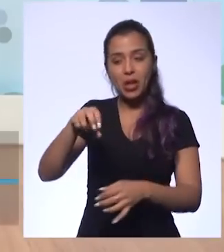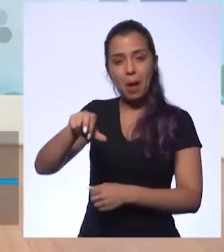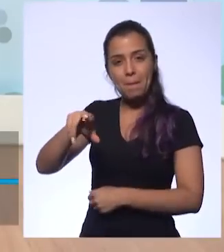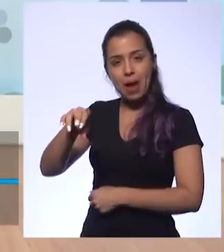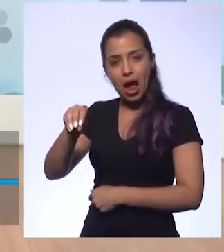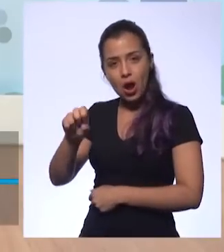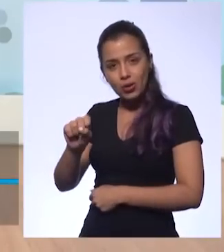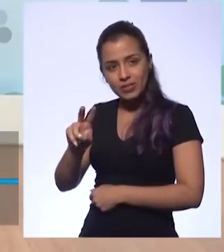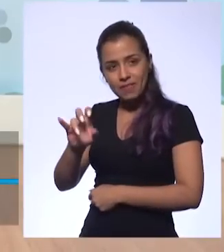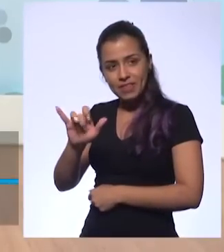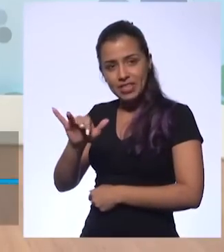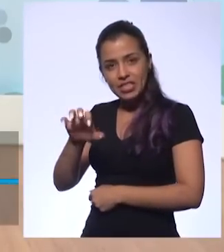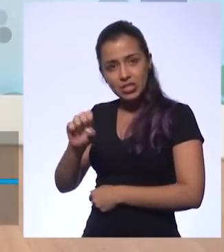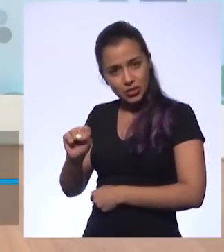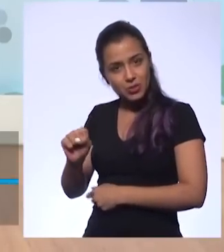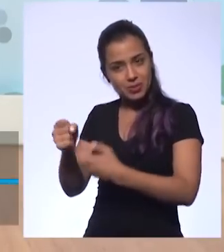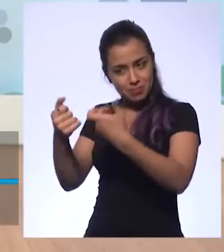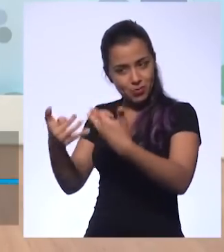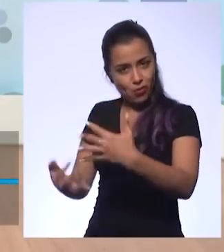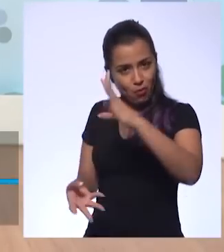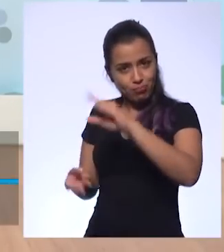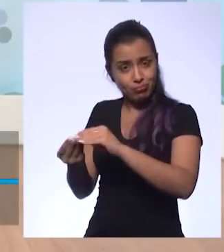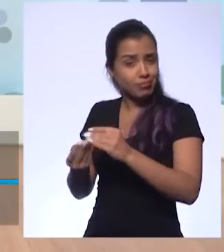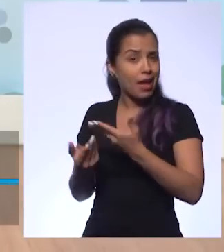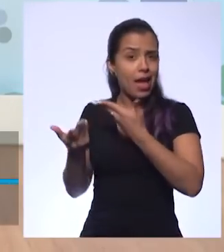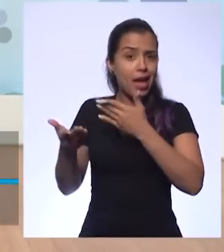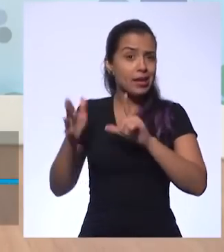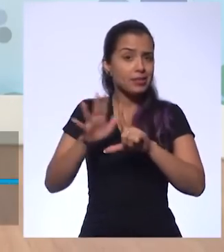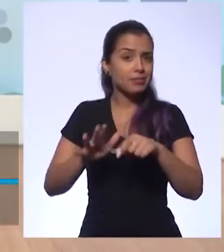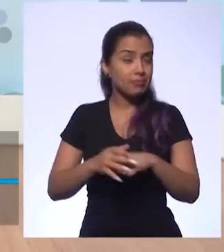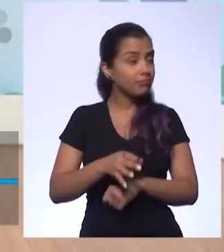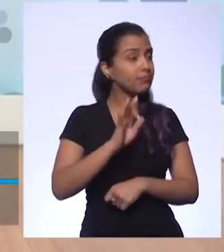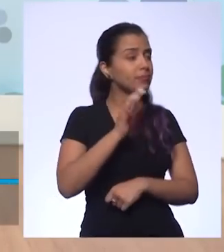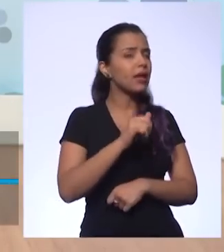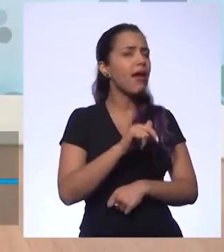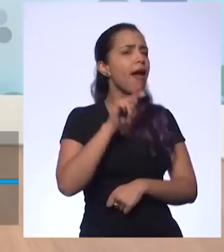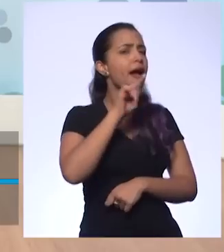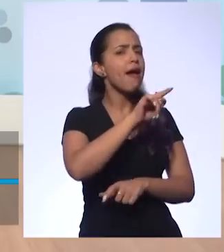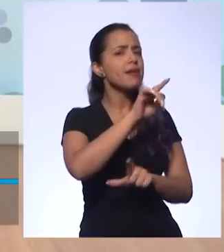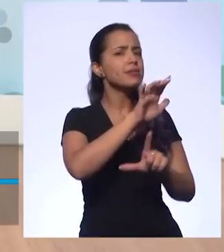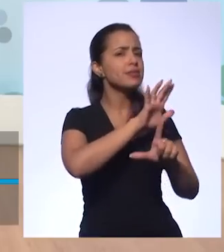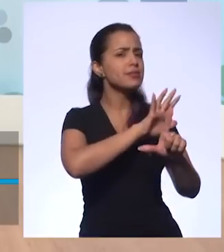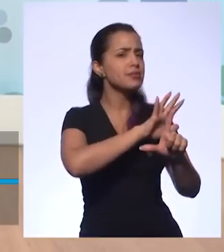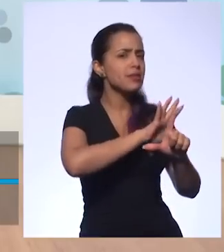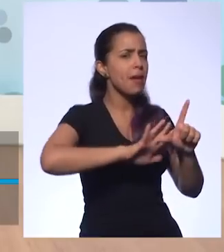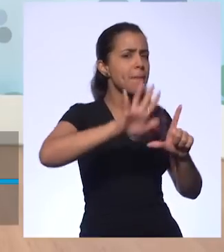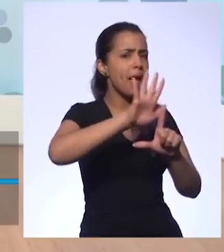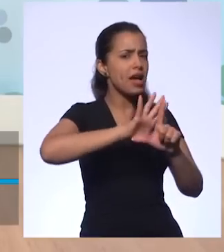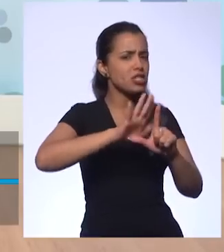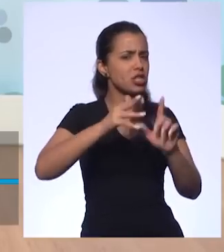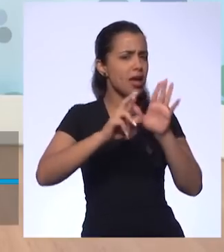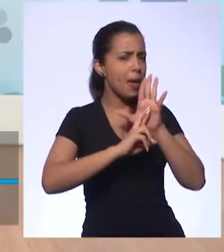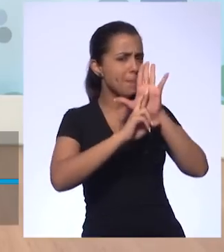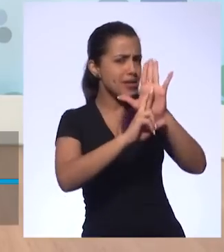falou, é isso. Agora, sabe o que me veio? Essa criança, ela representa a realidade de todas as outras crianças?